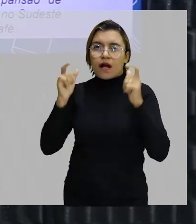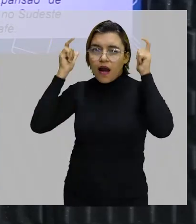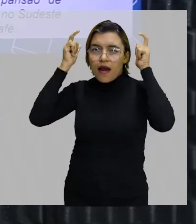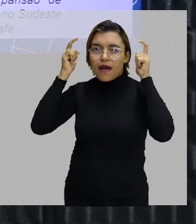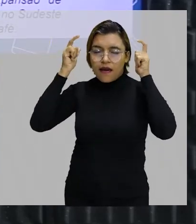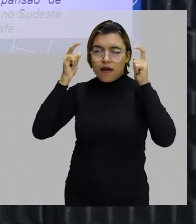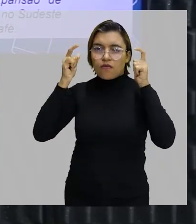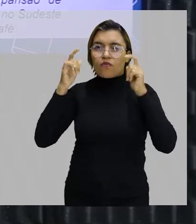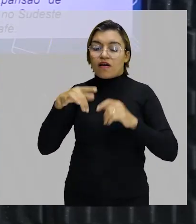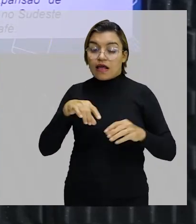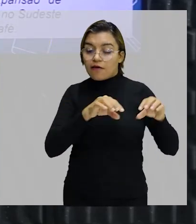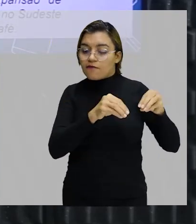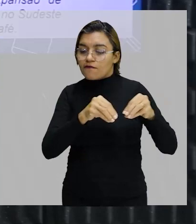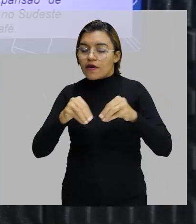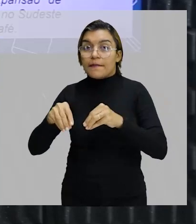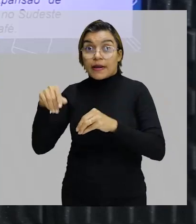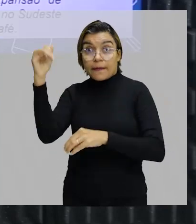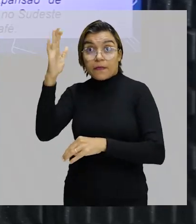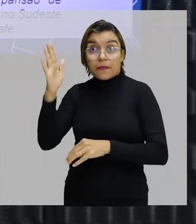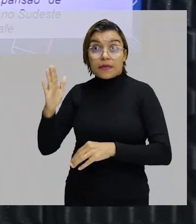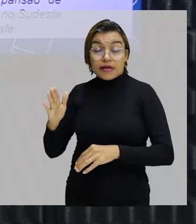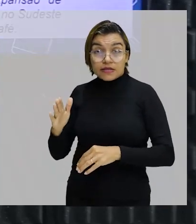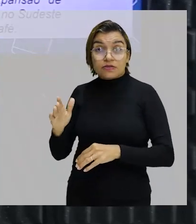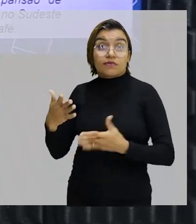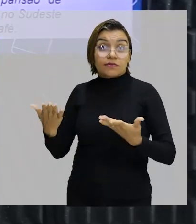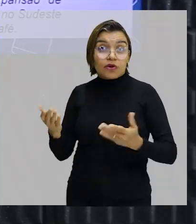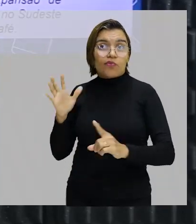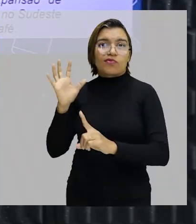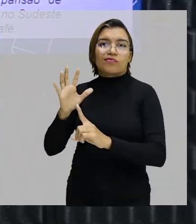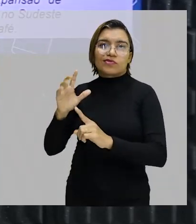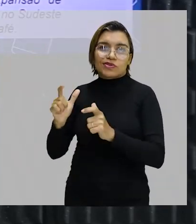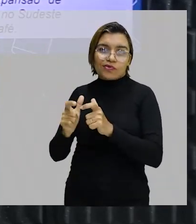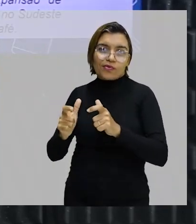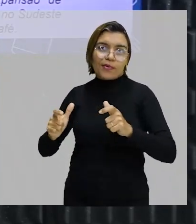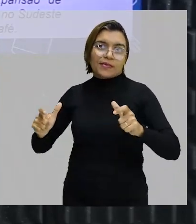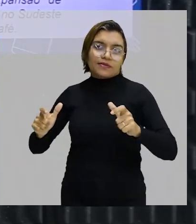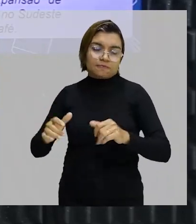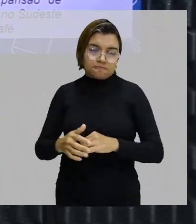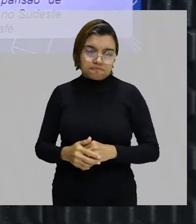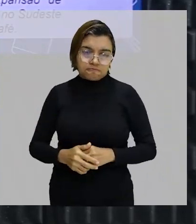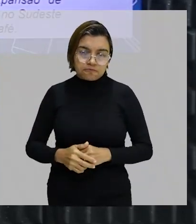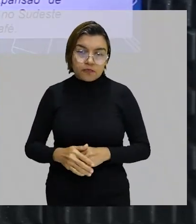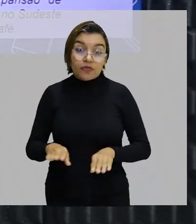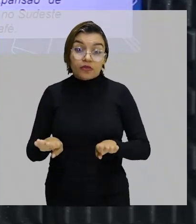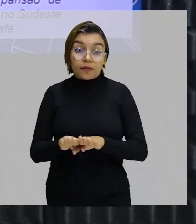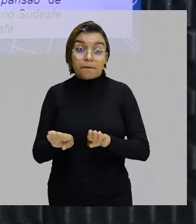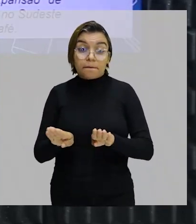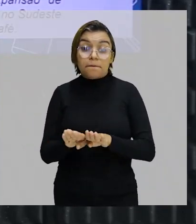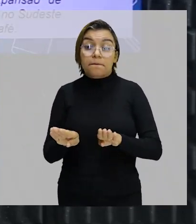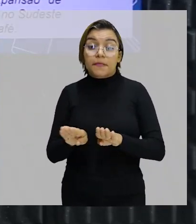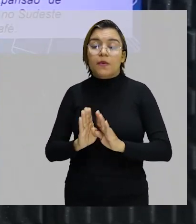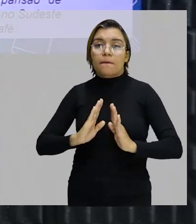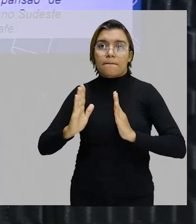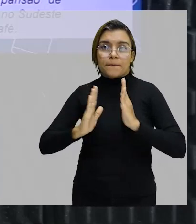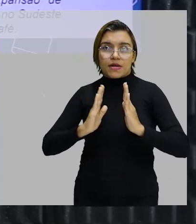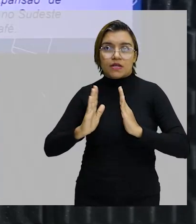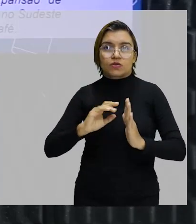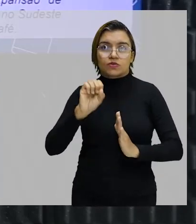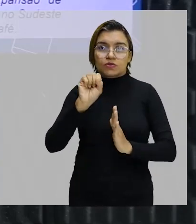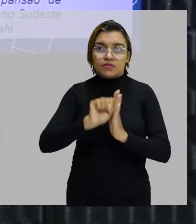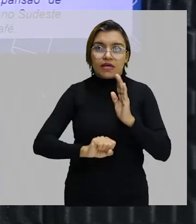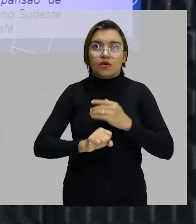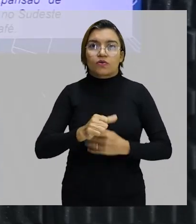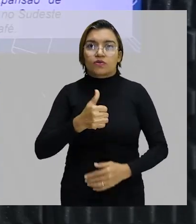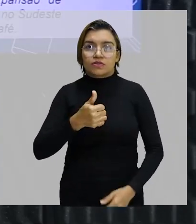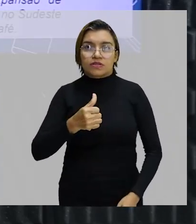nós vamos ter um aumento populacional nessas regiões. Mas, te lembra, durante todo este período, do século XVI até